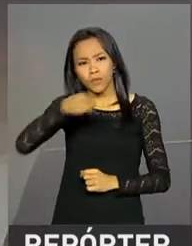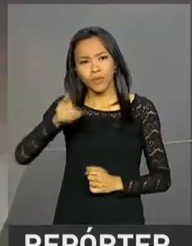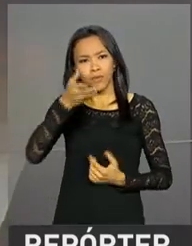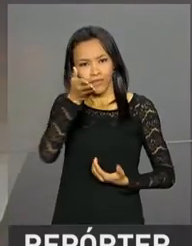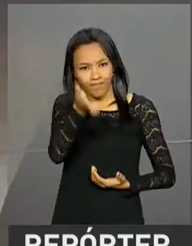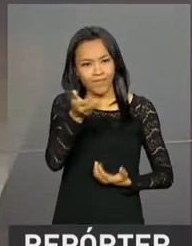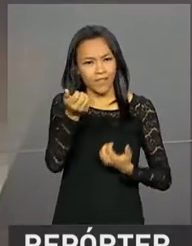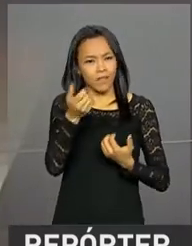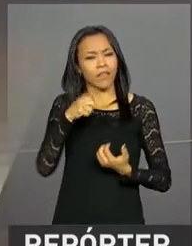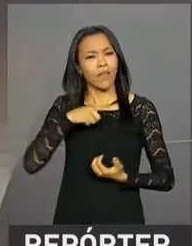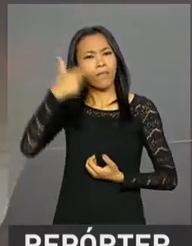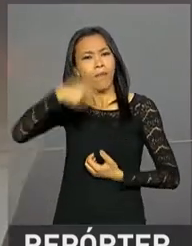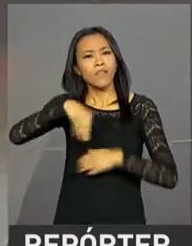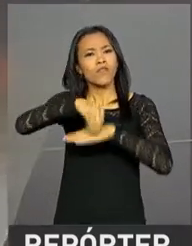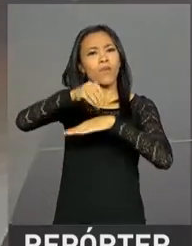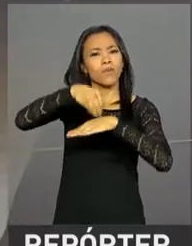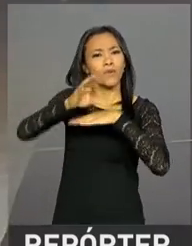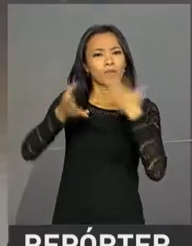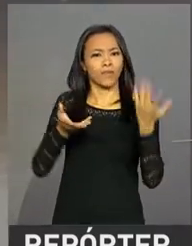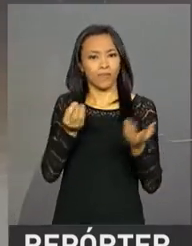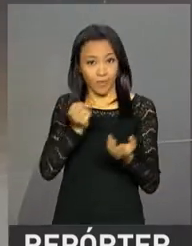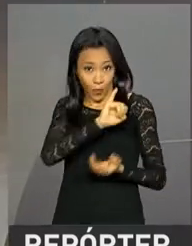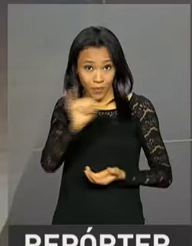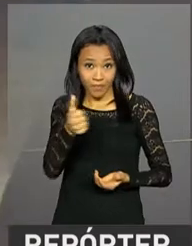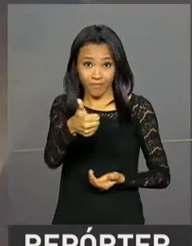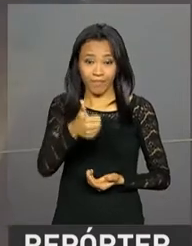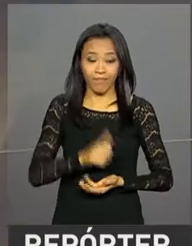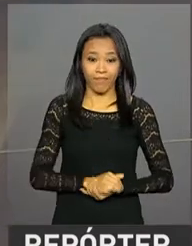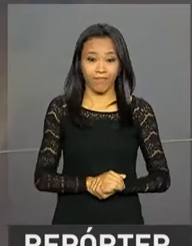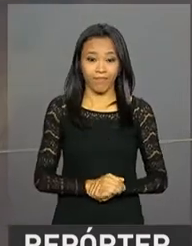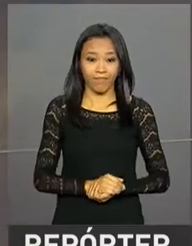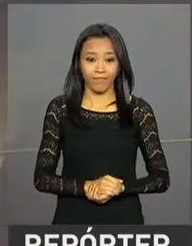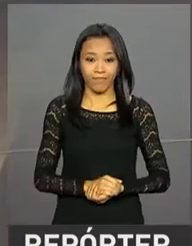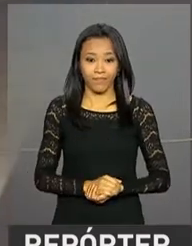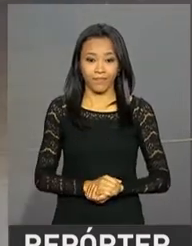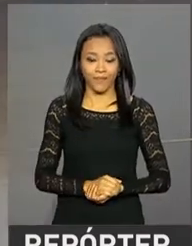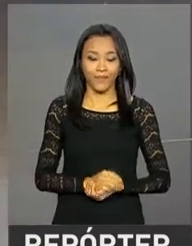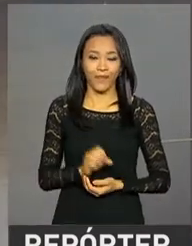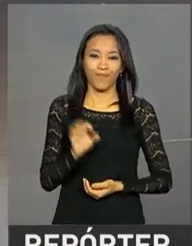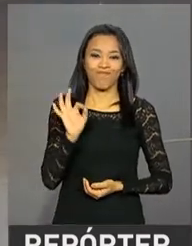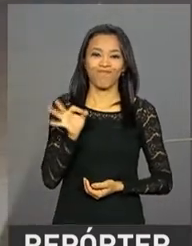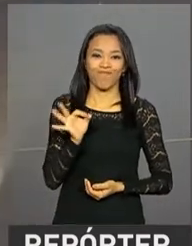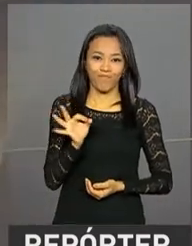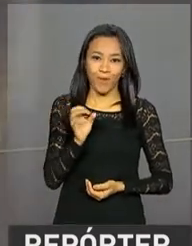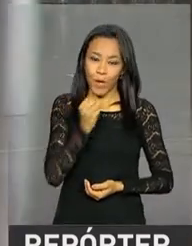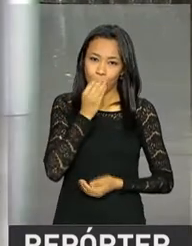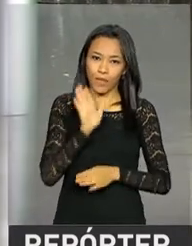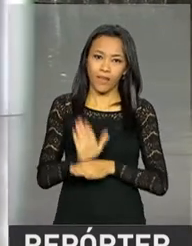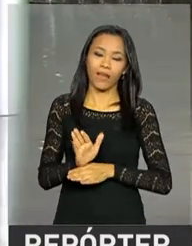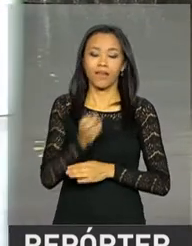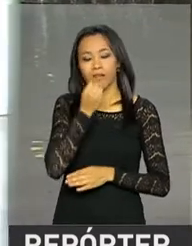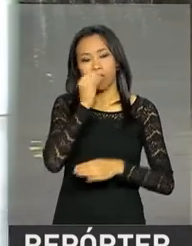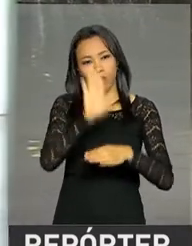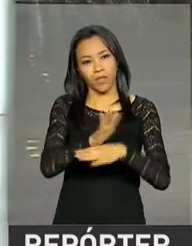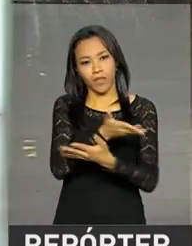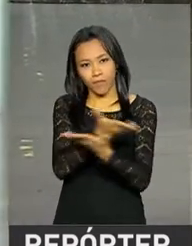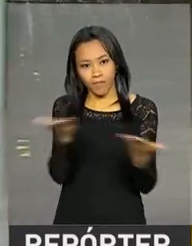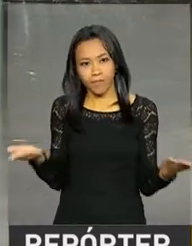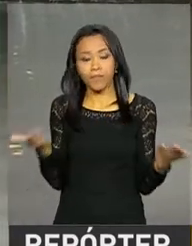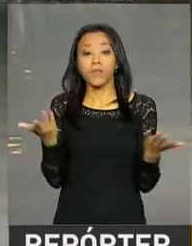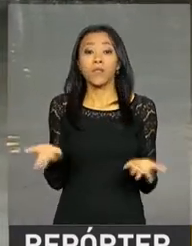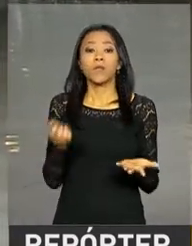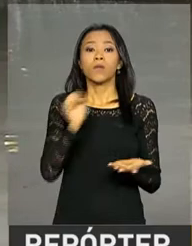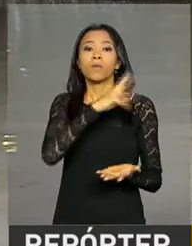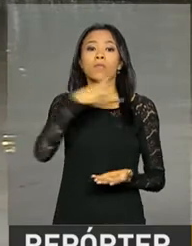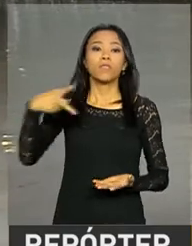lá e tem mais informações para a gente. Oi, João Pedro. Oi, Leandro, exatamente. Boa tarde a você, boa tarde a todos. O